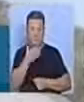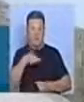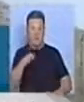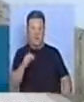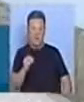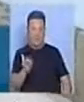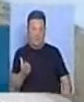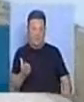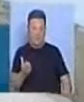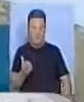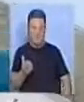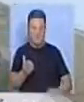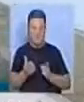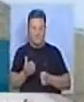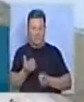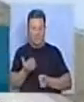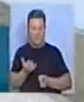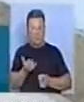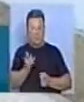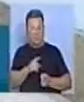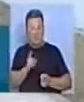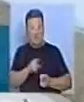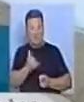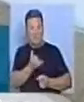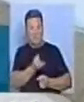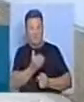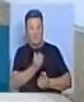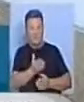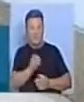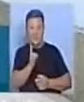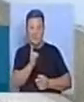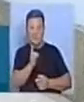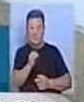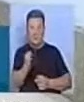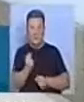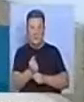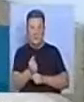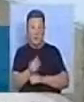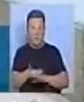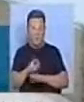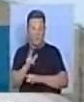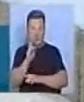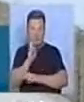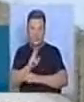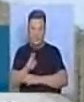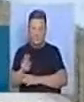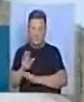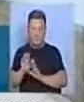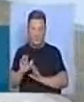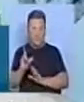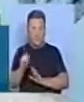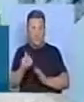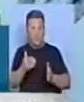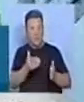40 anos e esta 20ª edição tem 600 obras em exposição. E esta exposição chega também